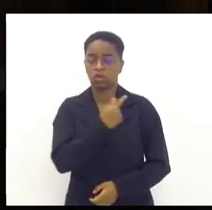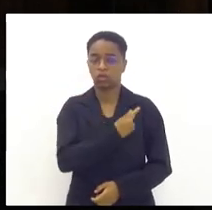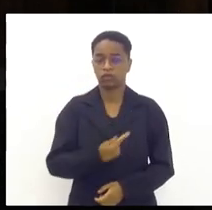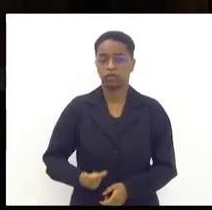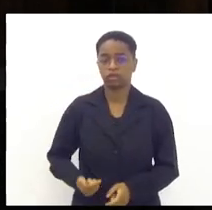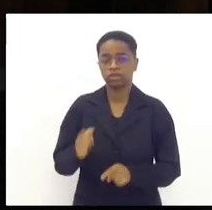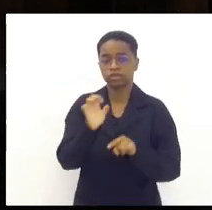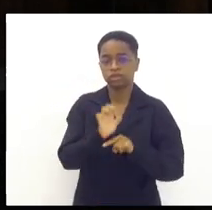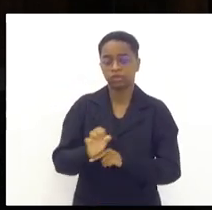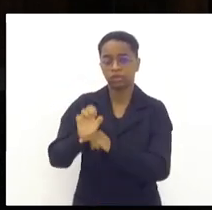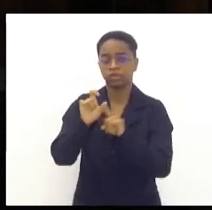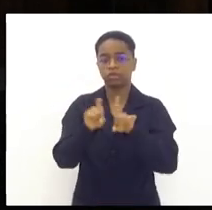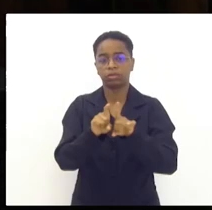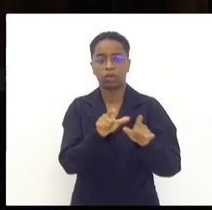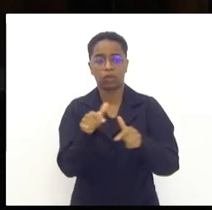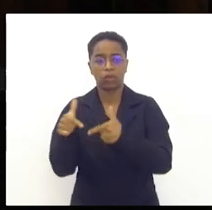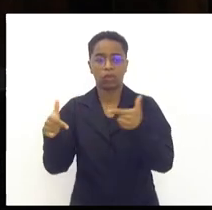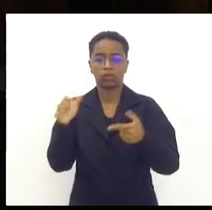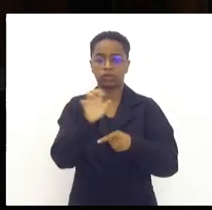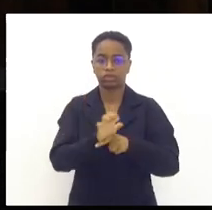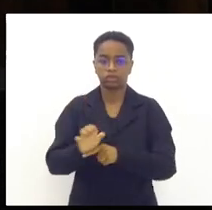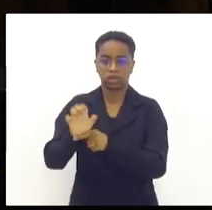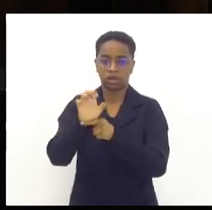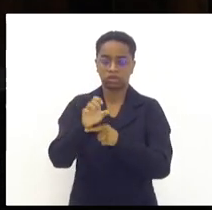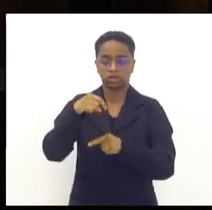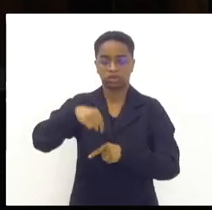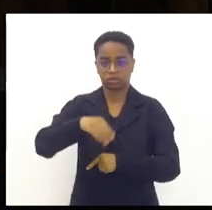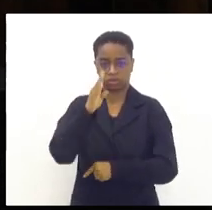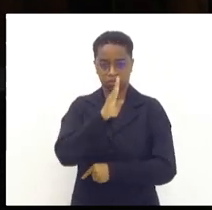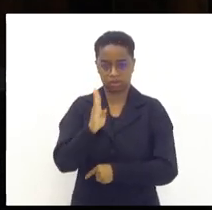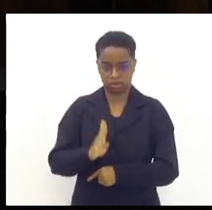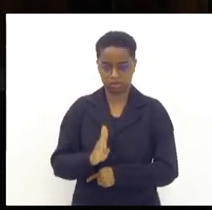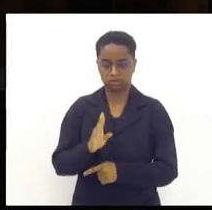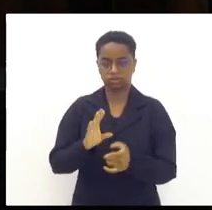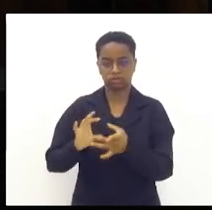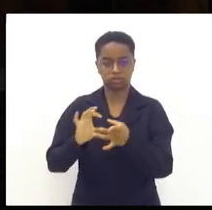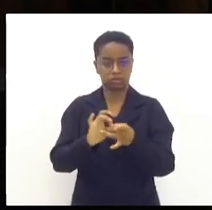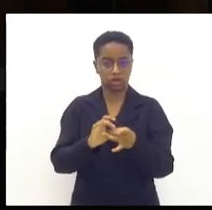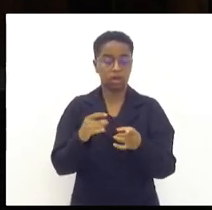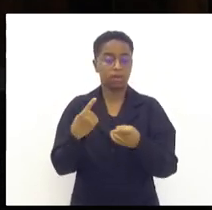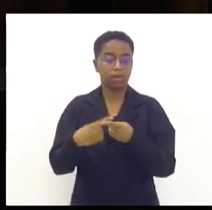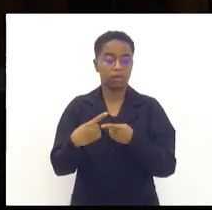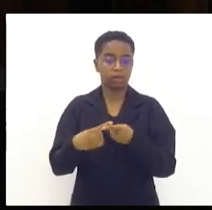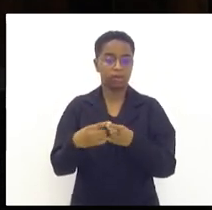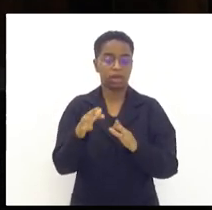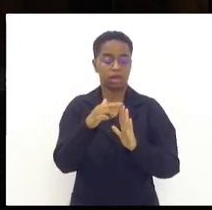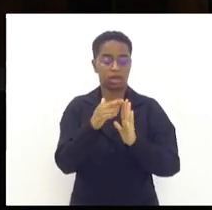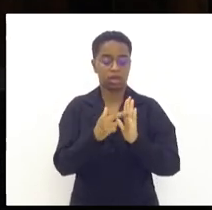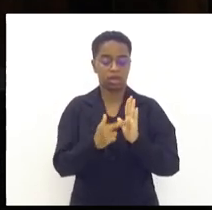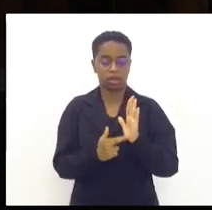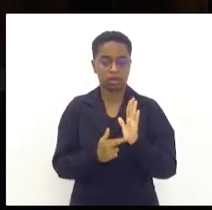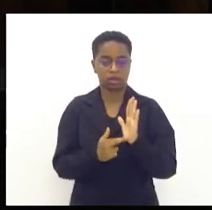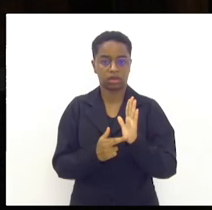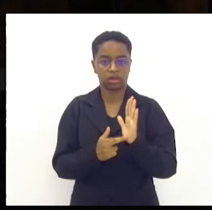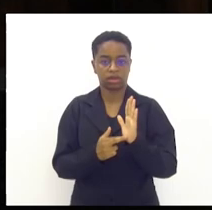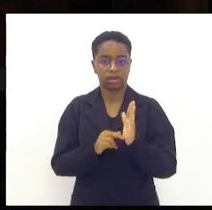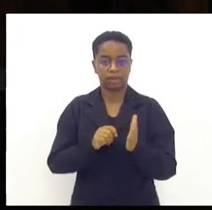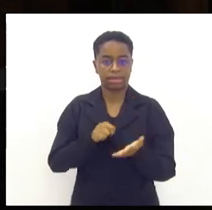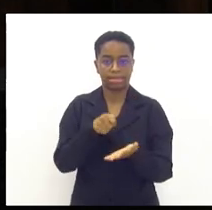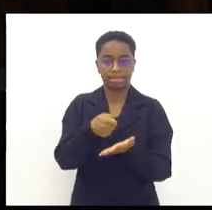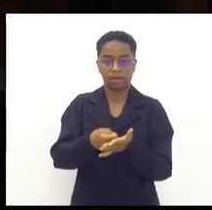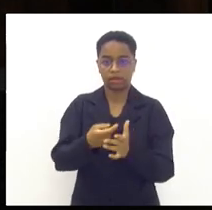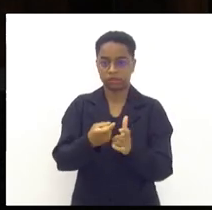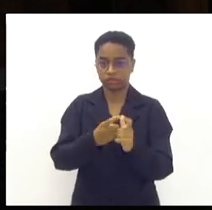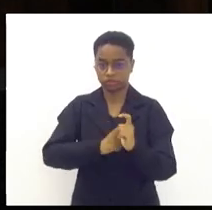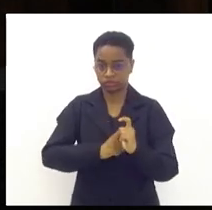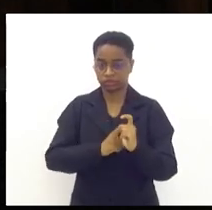de outros estados da federação envolvidos, porque o critério estabelecido para a cobrança da dívida é um